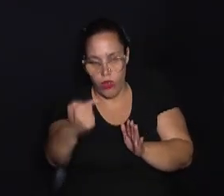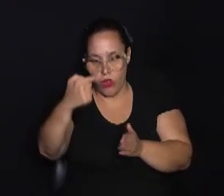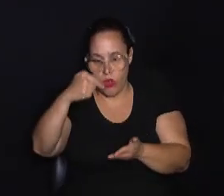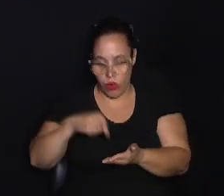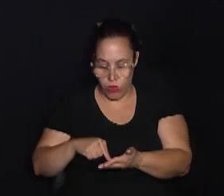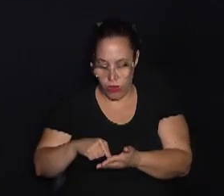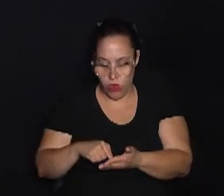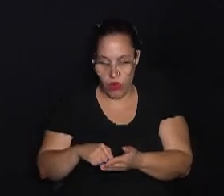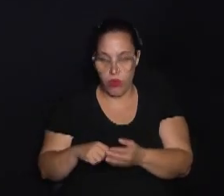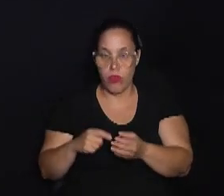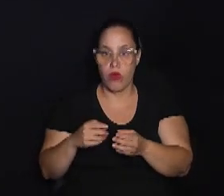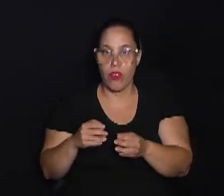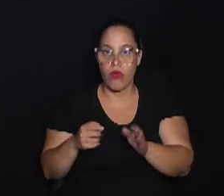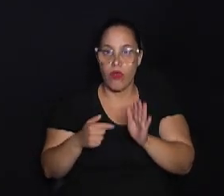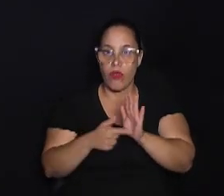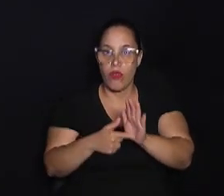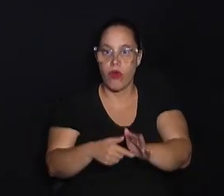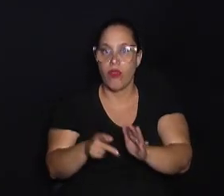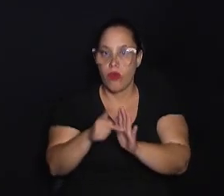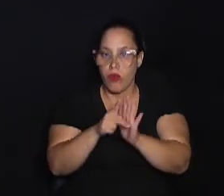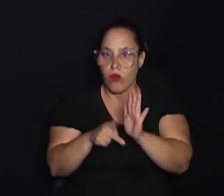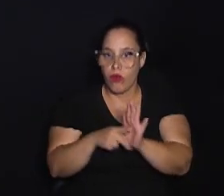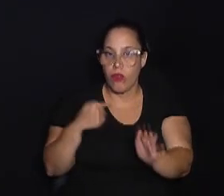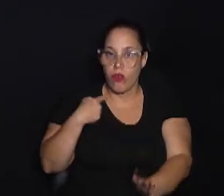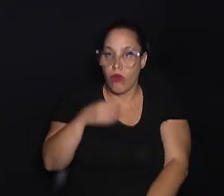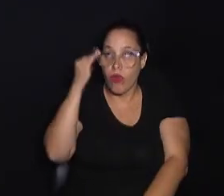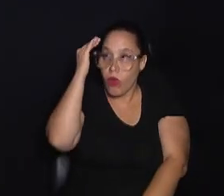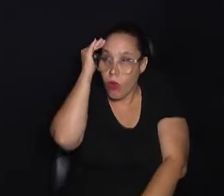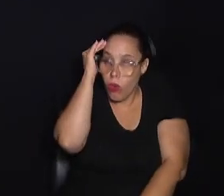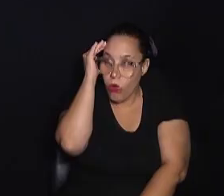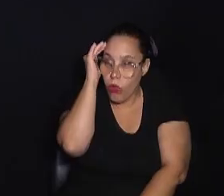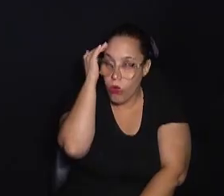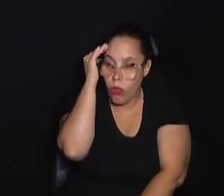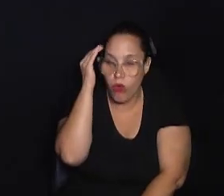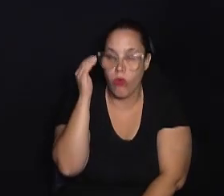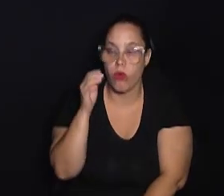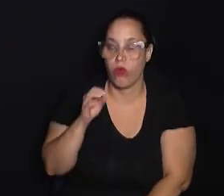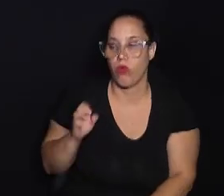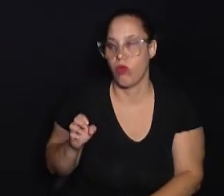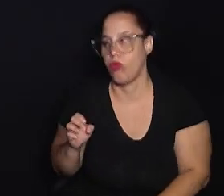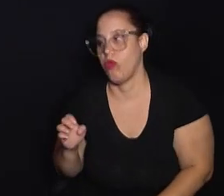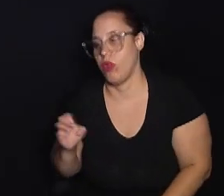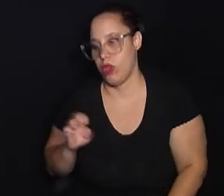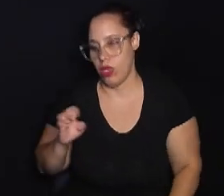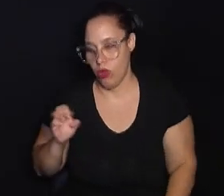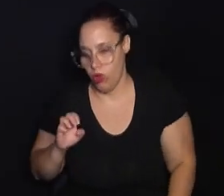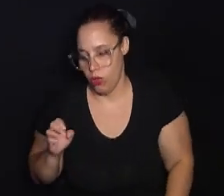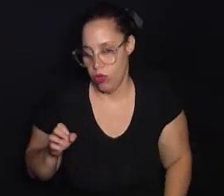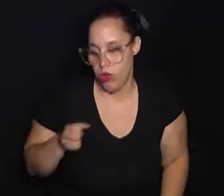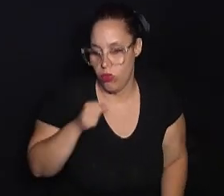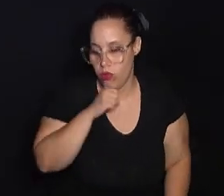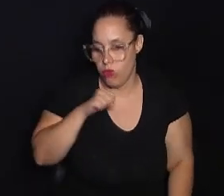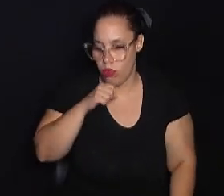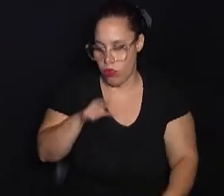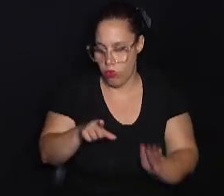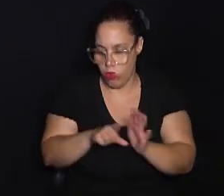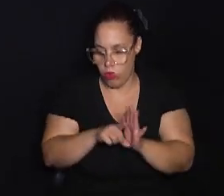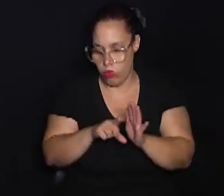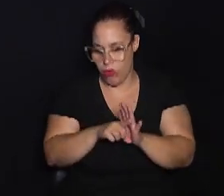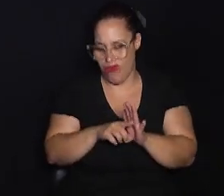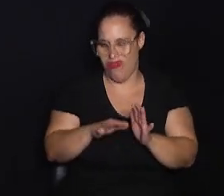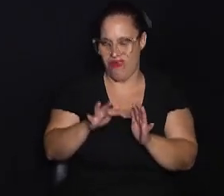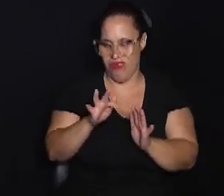nós apresentamos esse projeto porque, no nosso entendimento, o Estatuto do Idoso, que é uma lei federal, ela determina